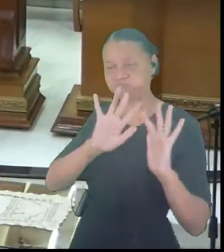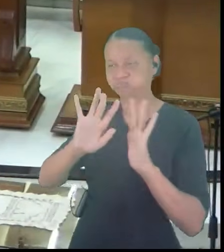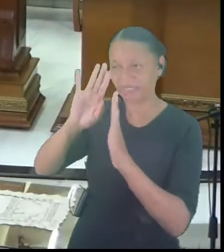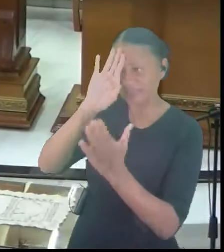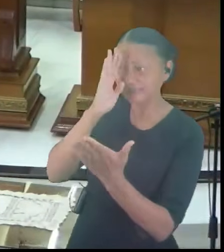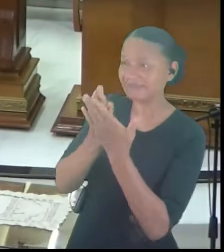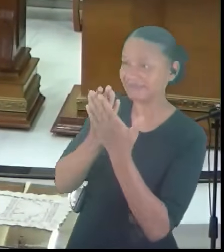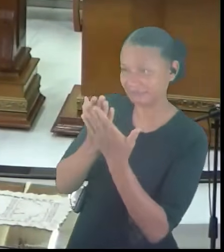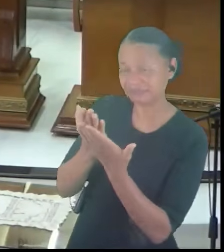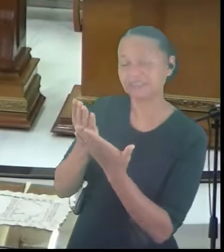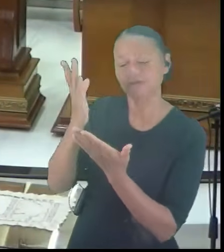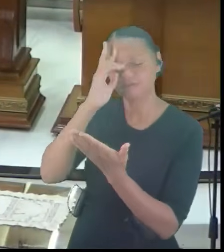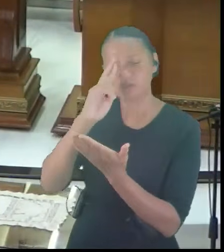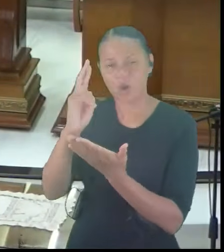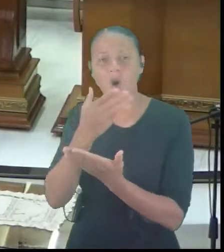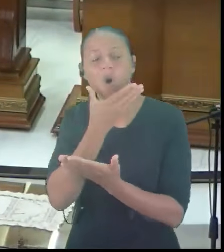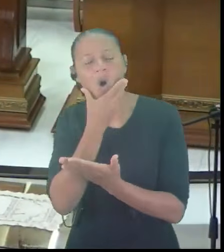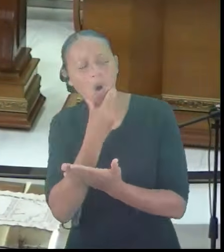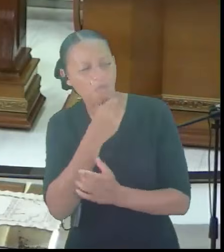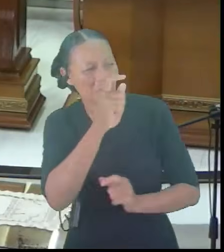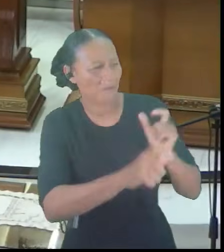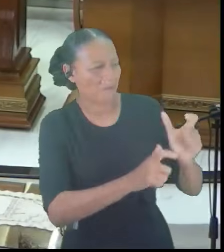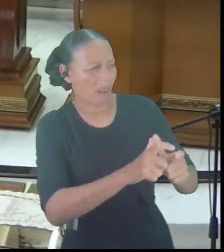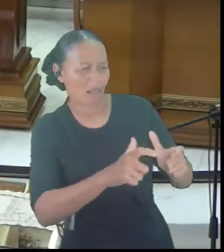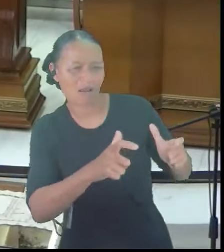tanto homens como mulheres,